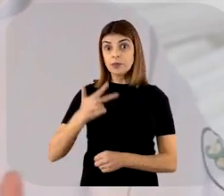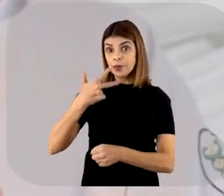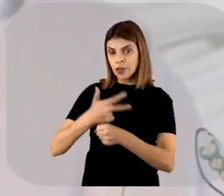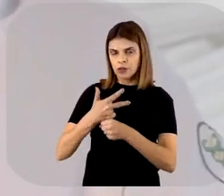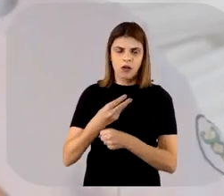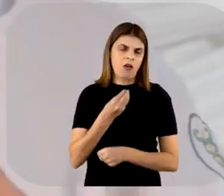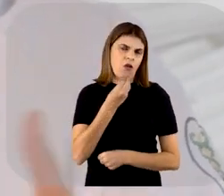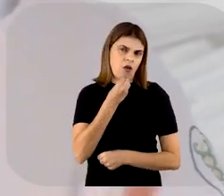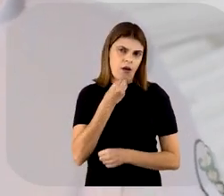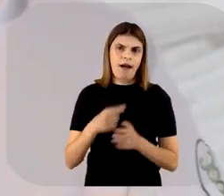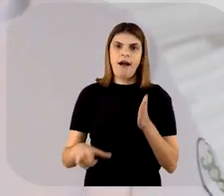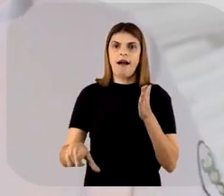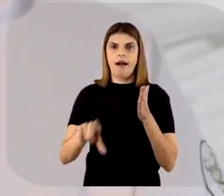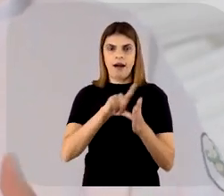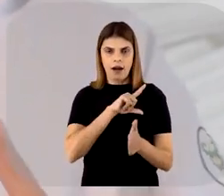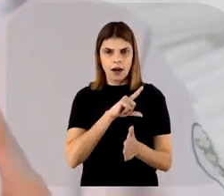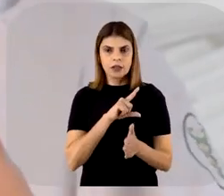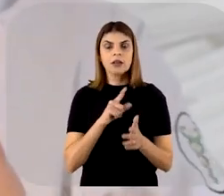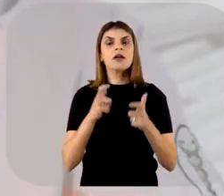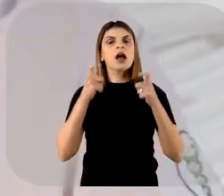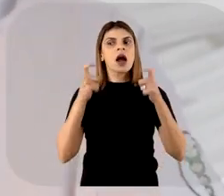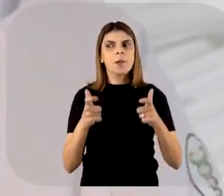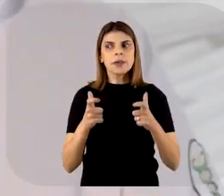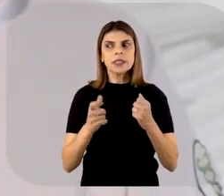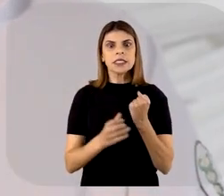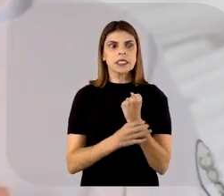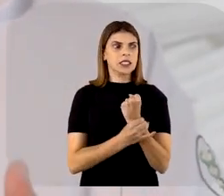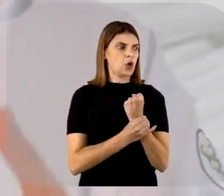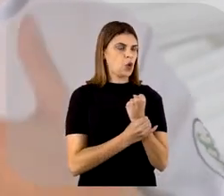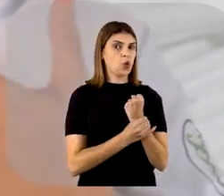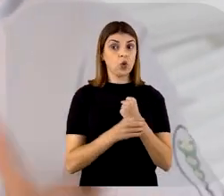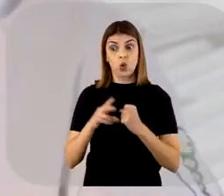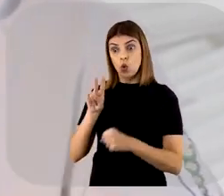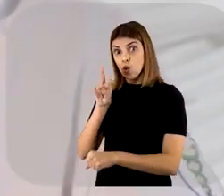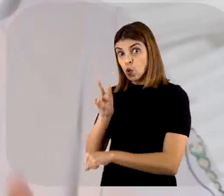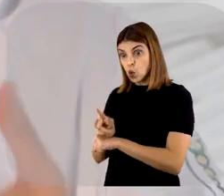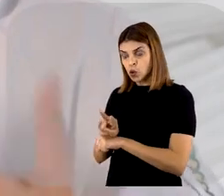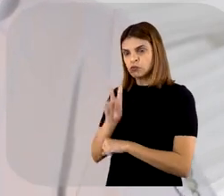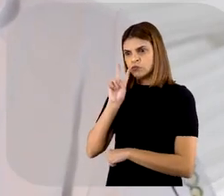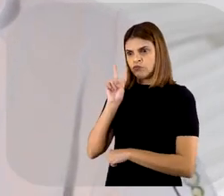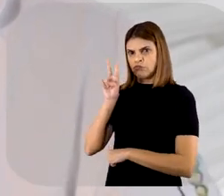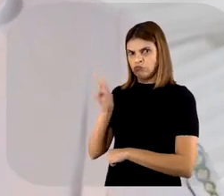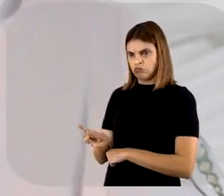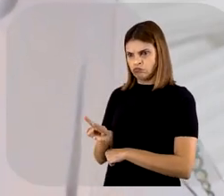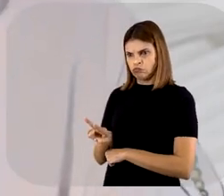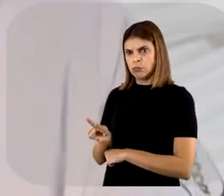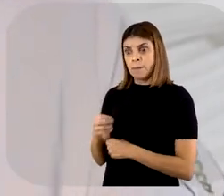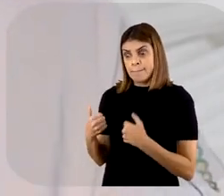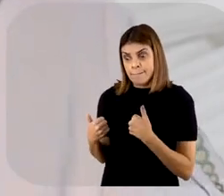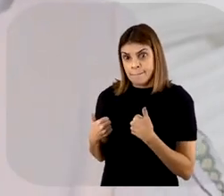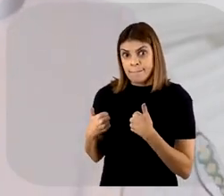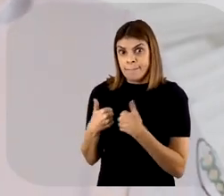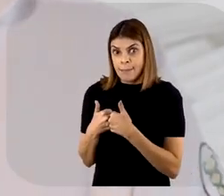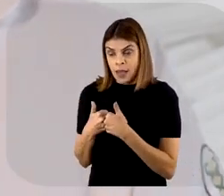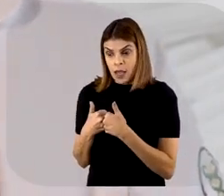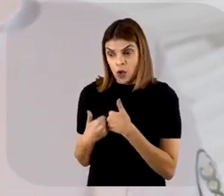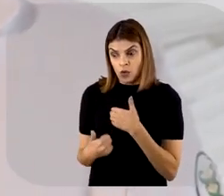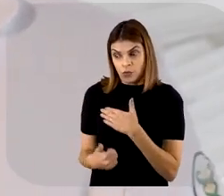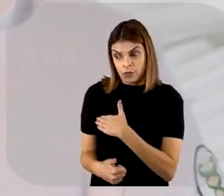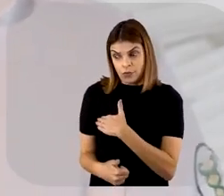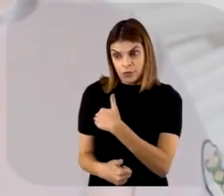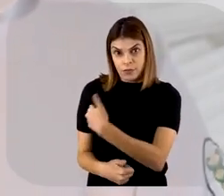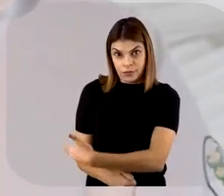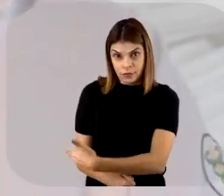vai, logicamente, antes de tudo, um ambiente tem que estar seguro. O cuidador, você cuidador, você cuidadora, próximo dessa